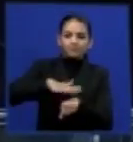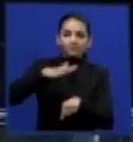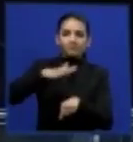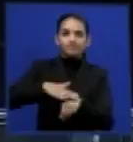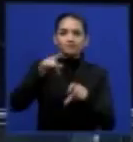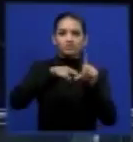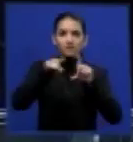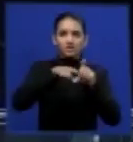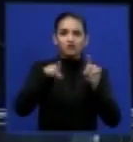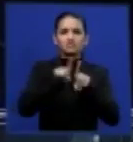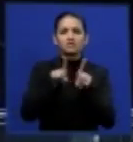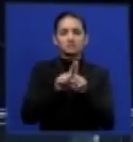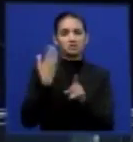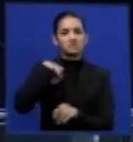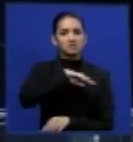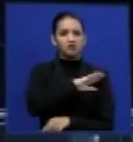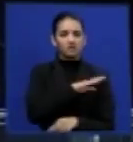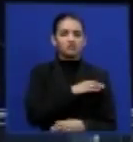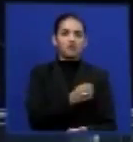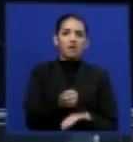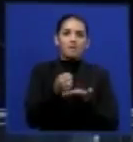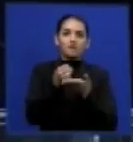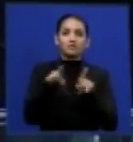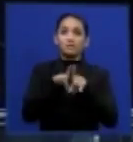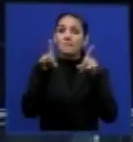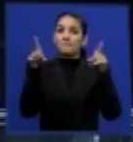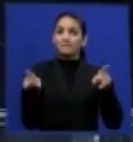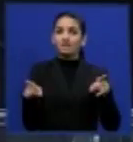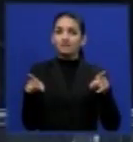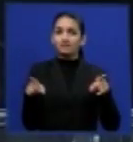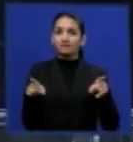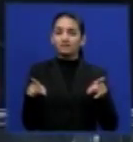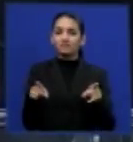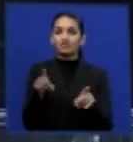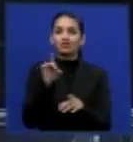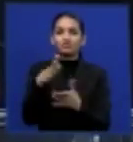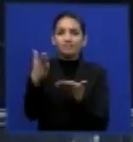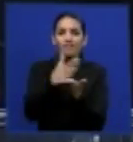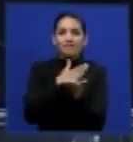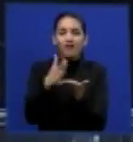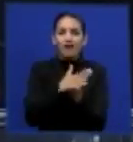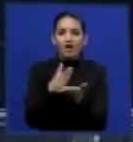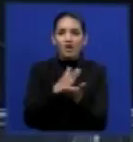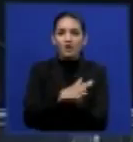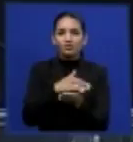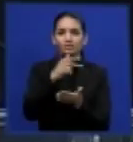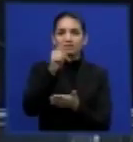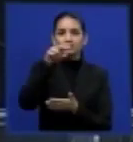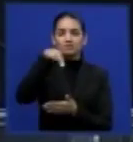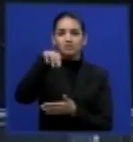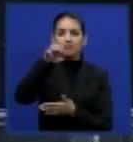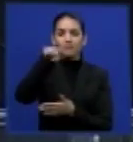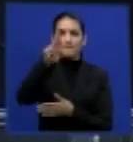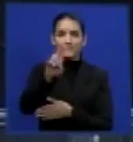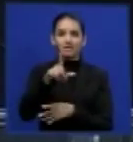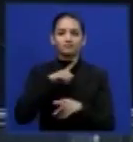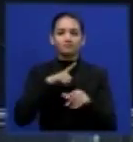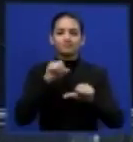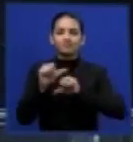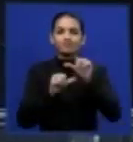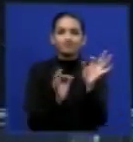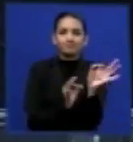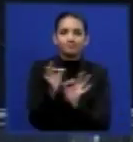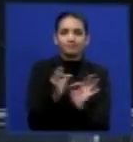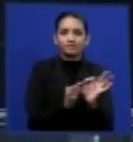eh recomendável entretanto apenas parte dos pneus brasileiros estão sendo remoldados o que mostra que